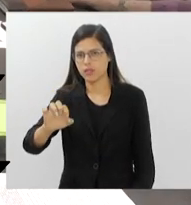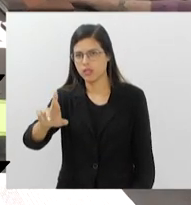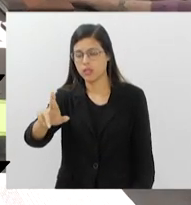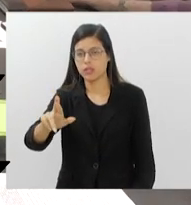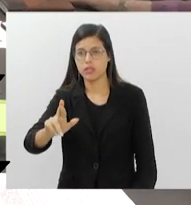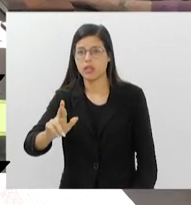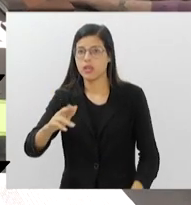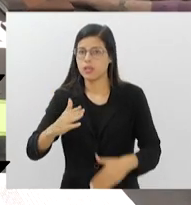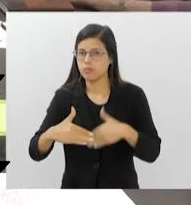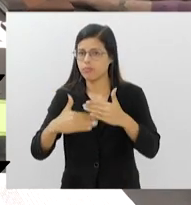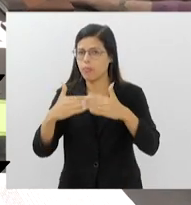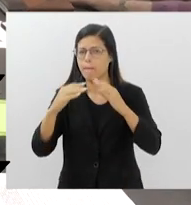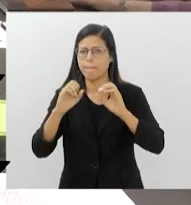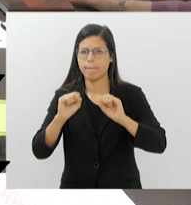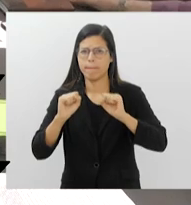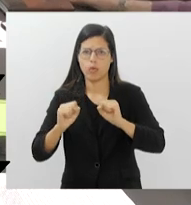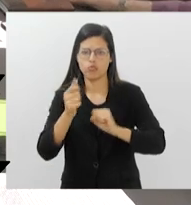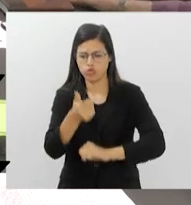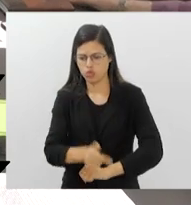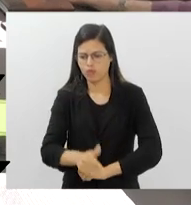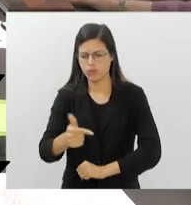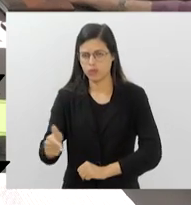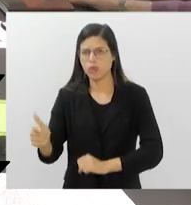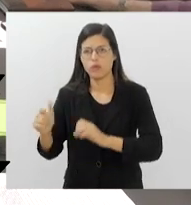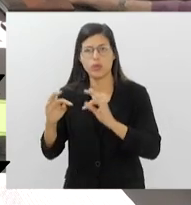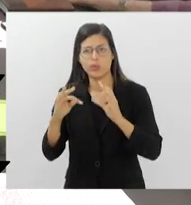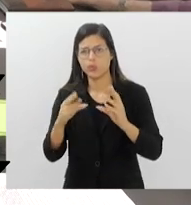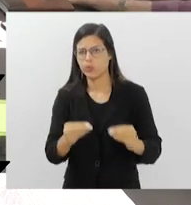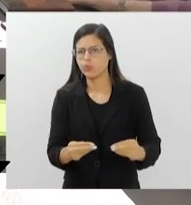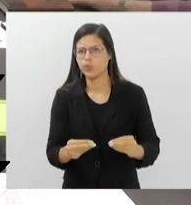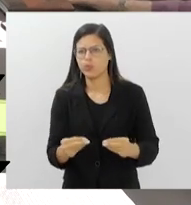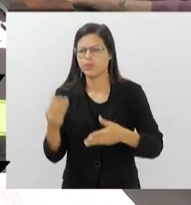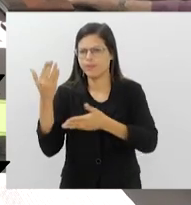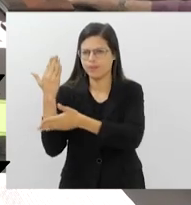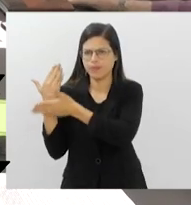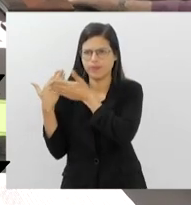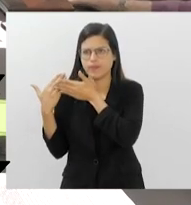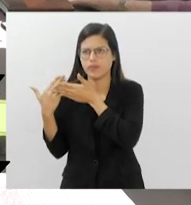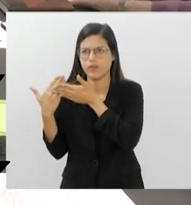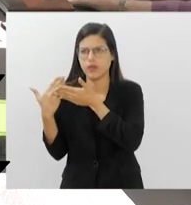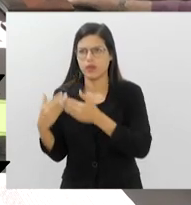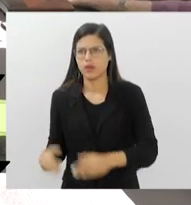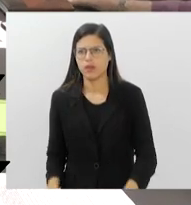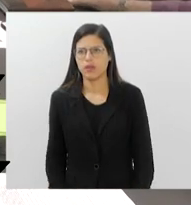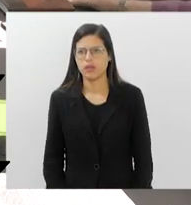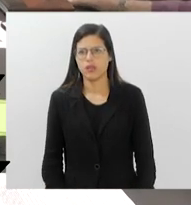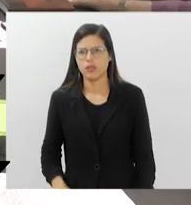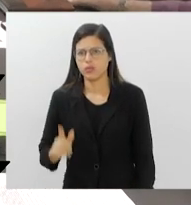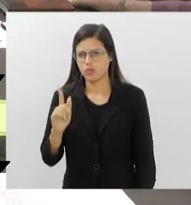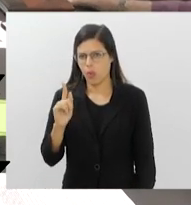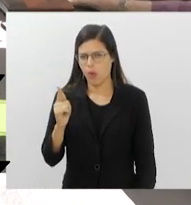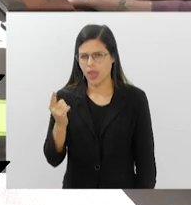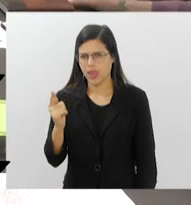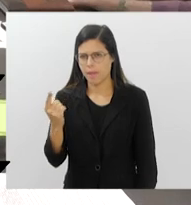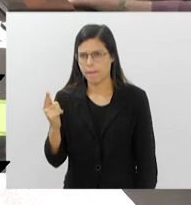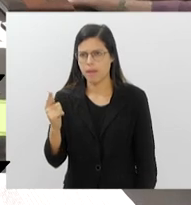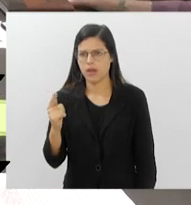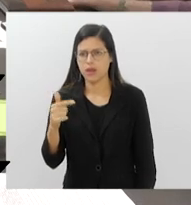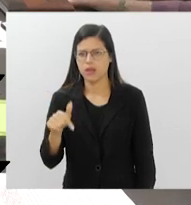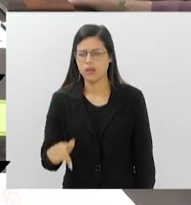em tudo eu sou da época que da Guanabara que o